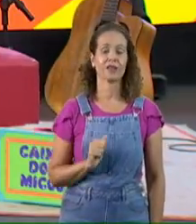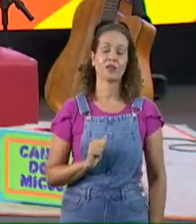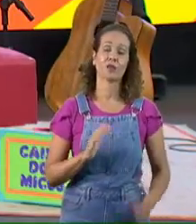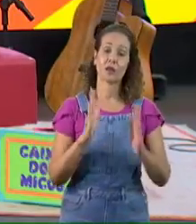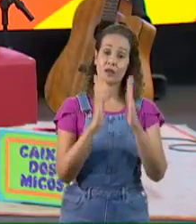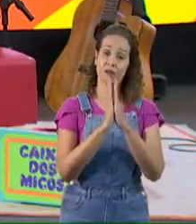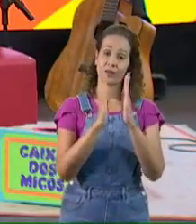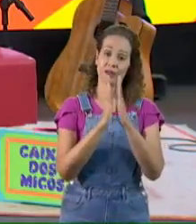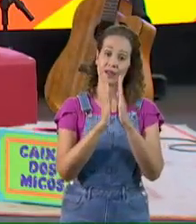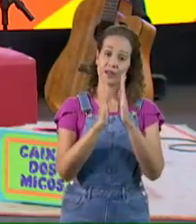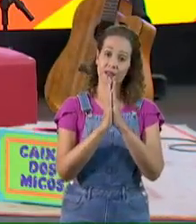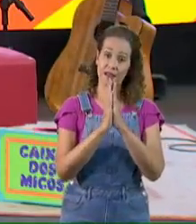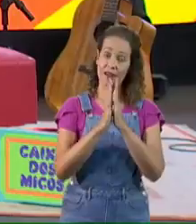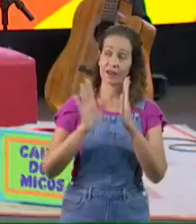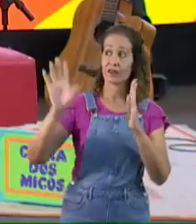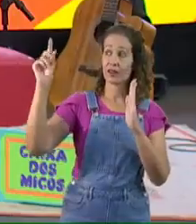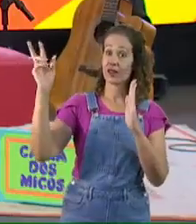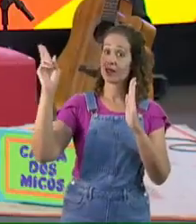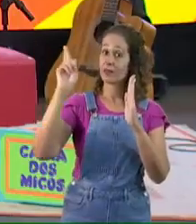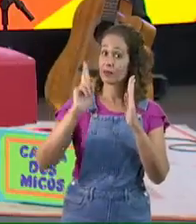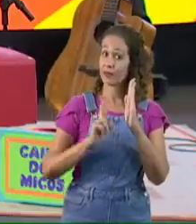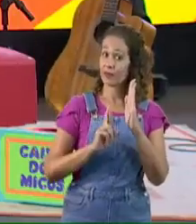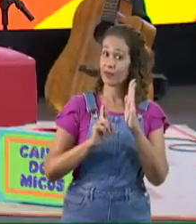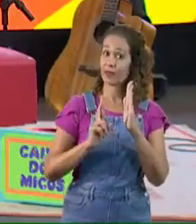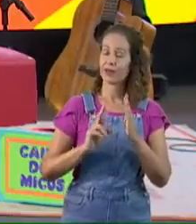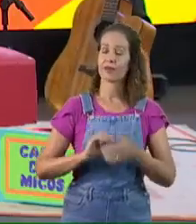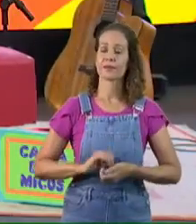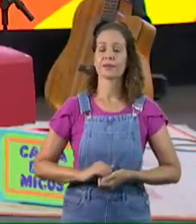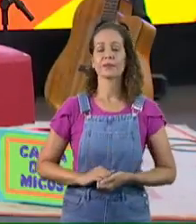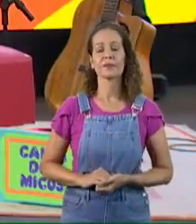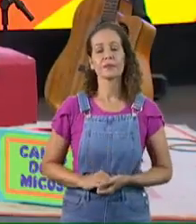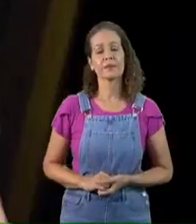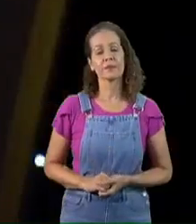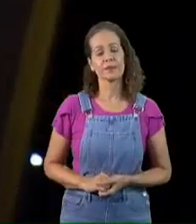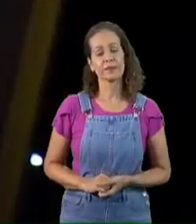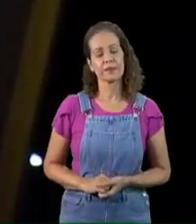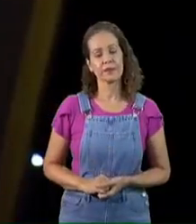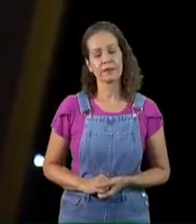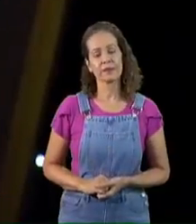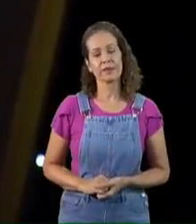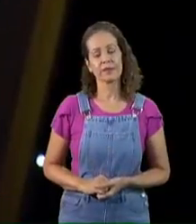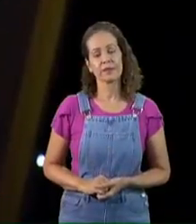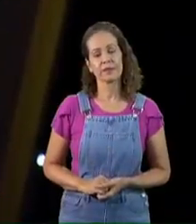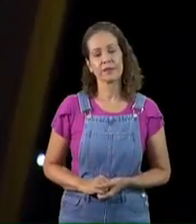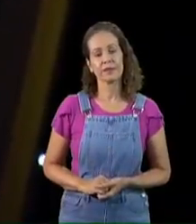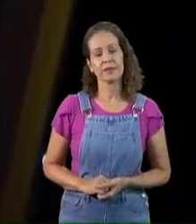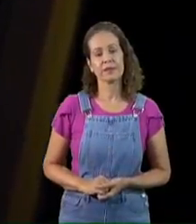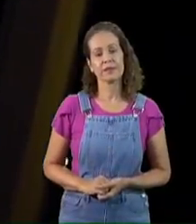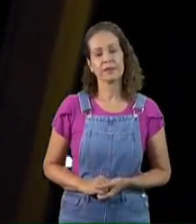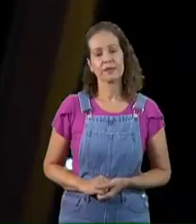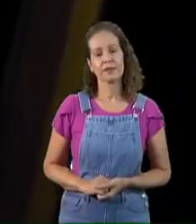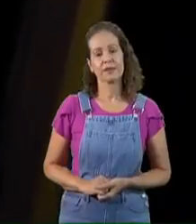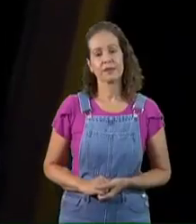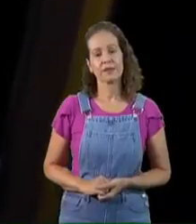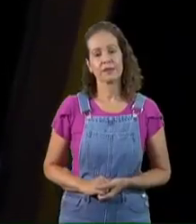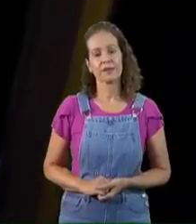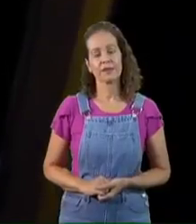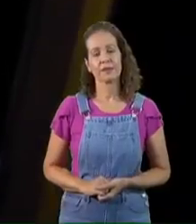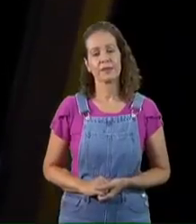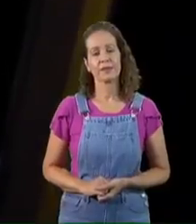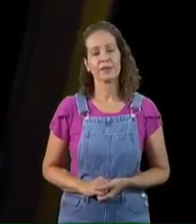oração que você fez e o Papai do Céu respondeu. Fala lá para as crianças. Quando a mamãe tinha